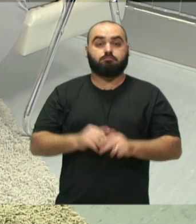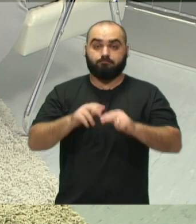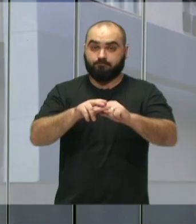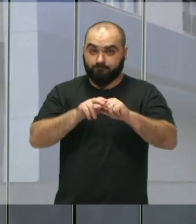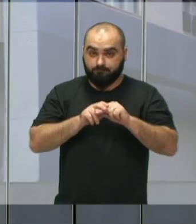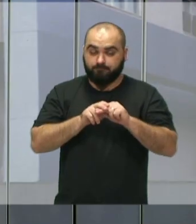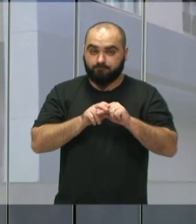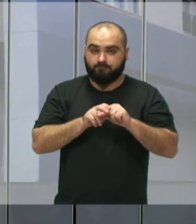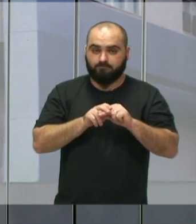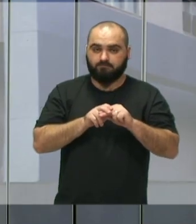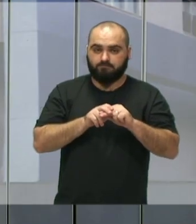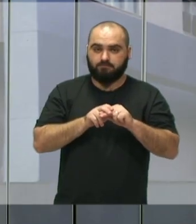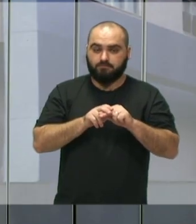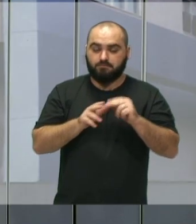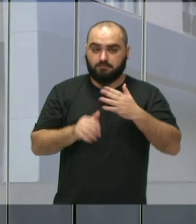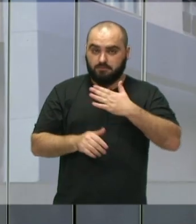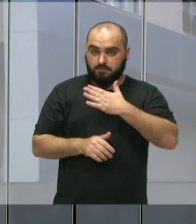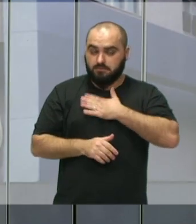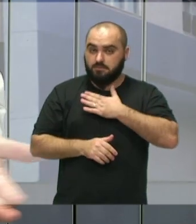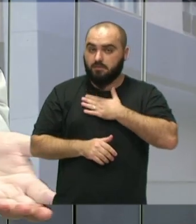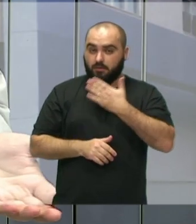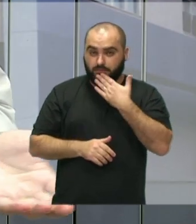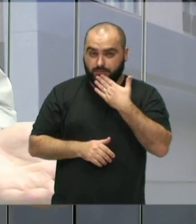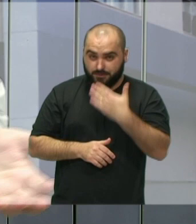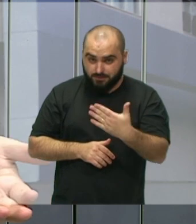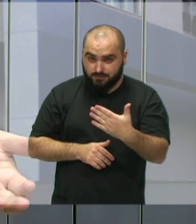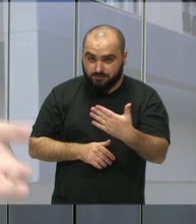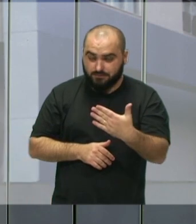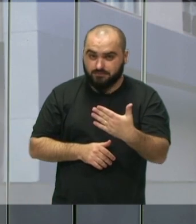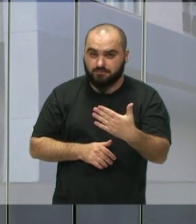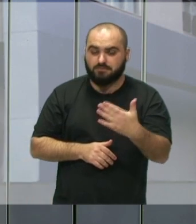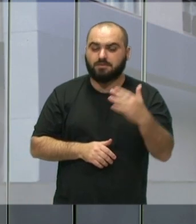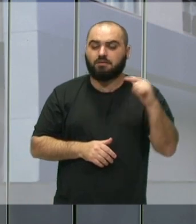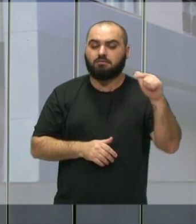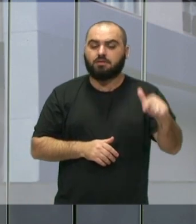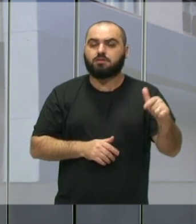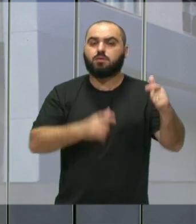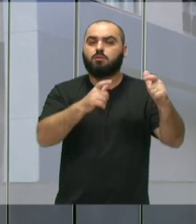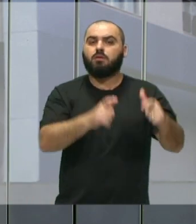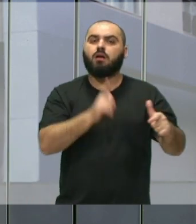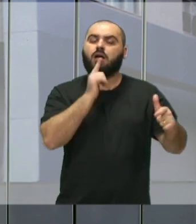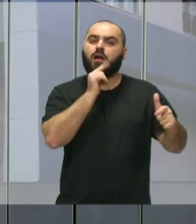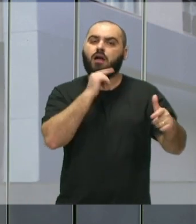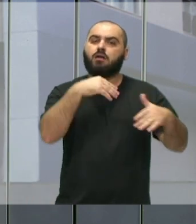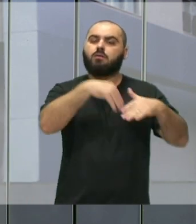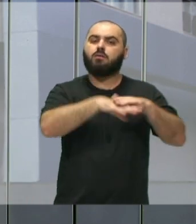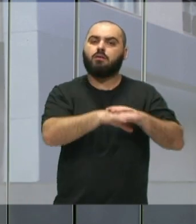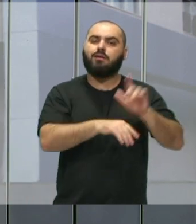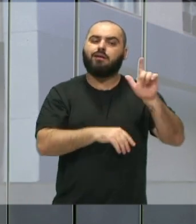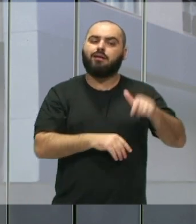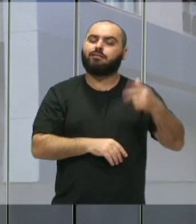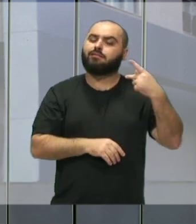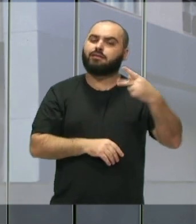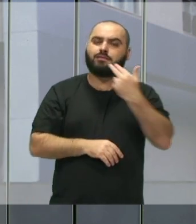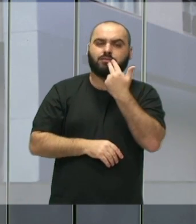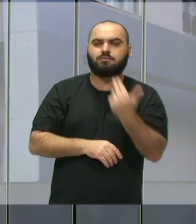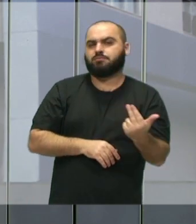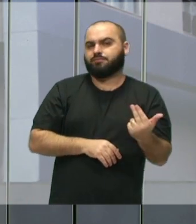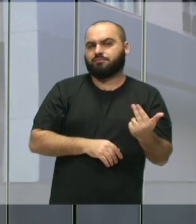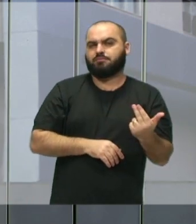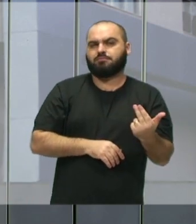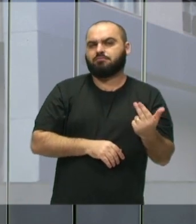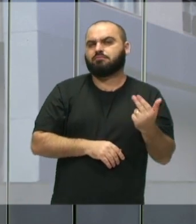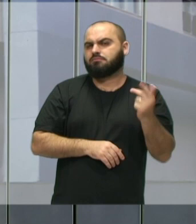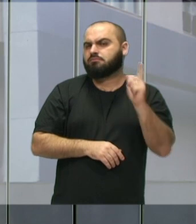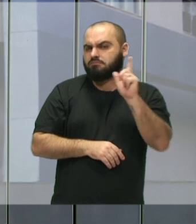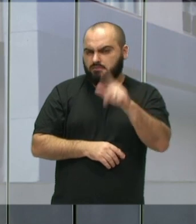Então, essa indicação para a questão do reservatório é justamente nesse sentido. É algo que,